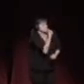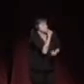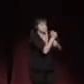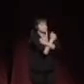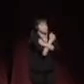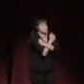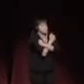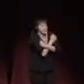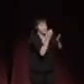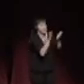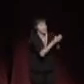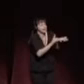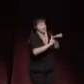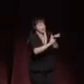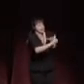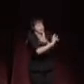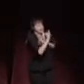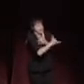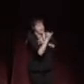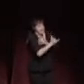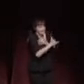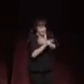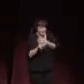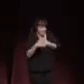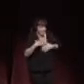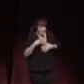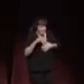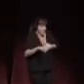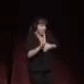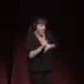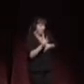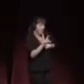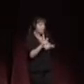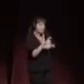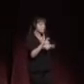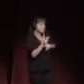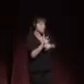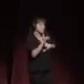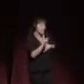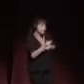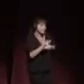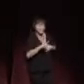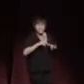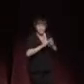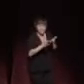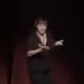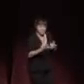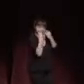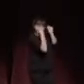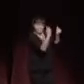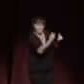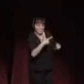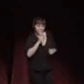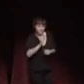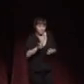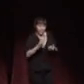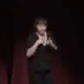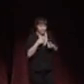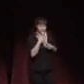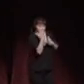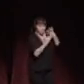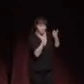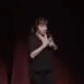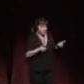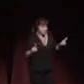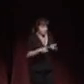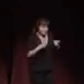começa a me contar que Alexandre, seu filho, que está fascinado com o livro, que está muito contente, que já canta muitas músicas. Além